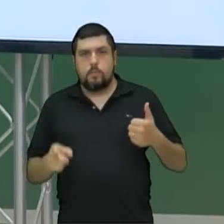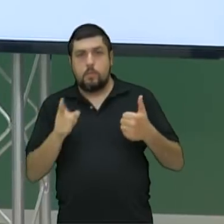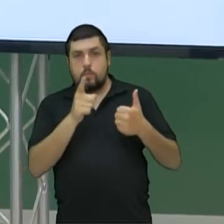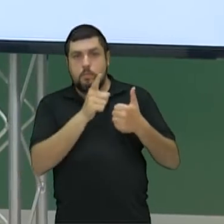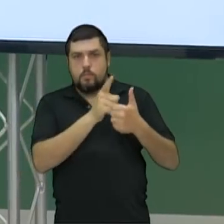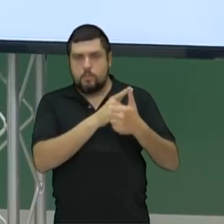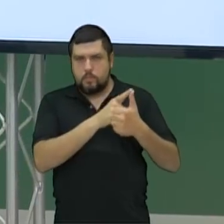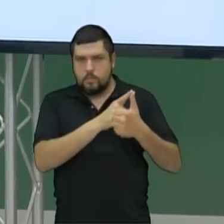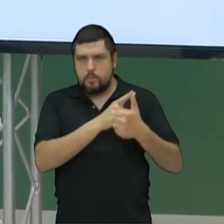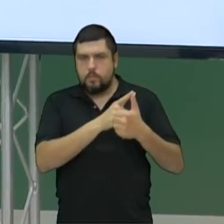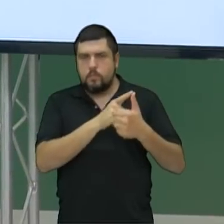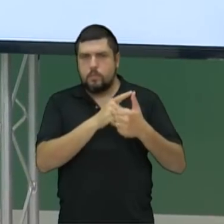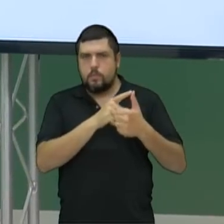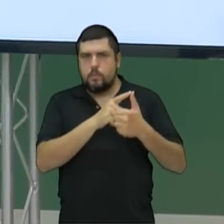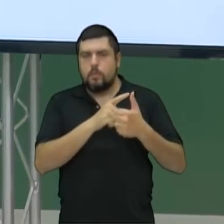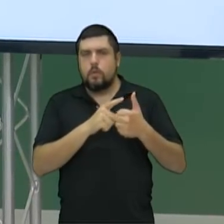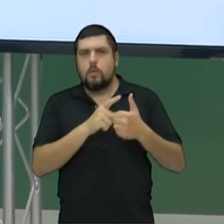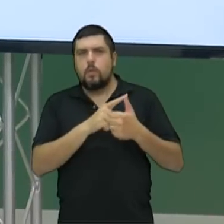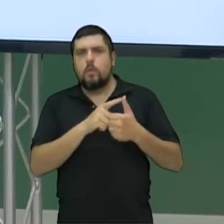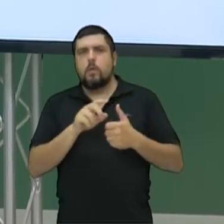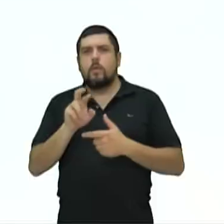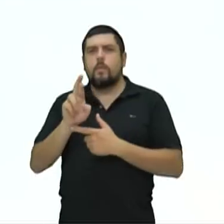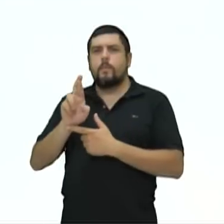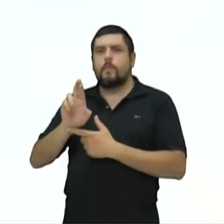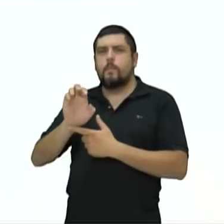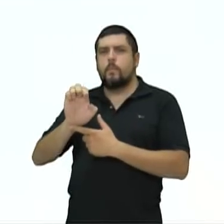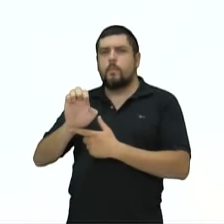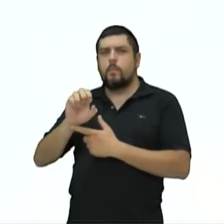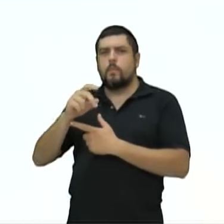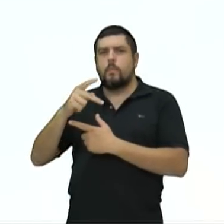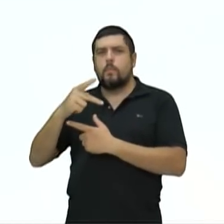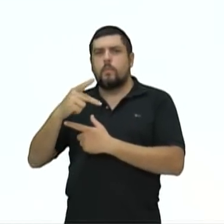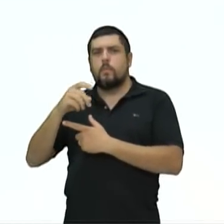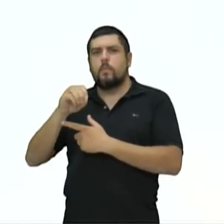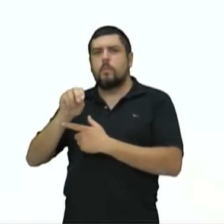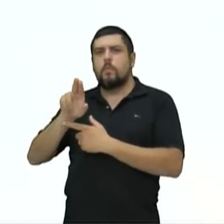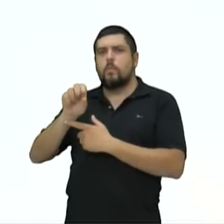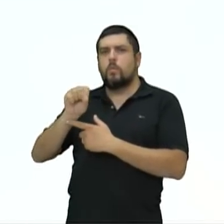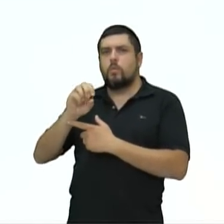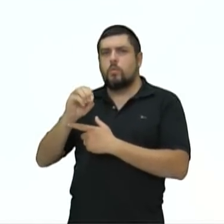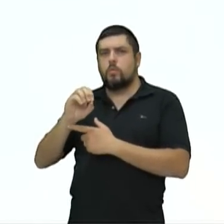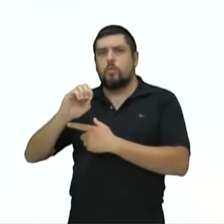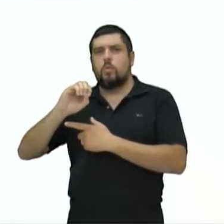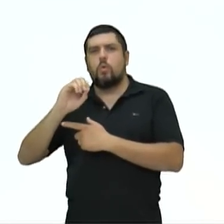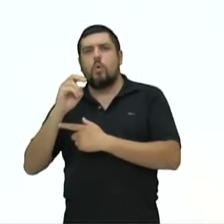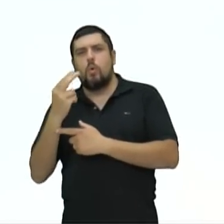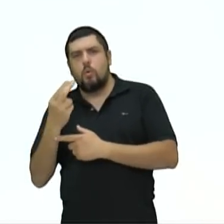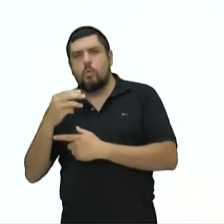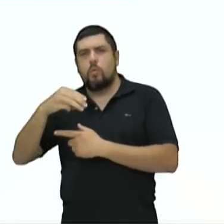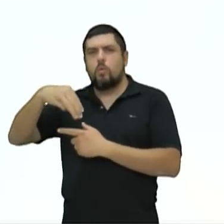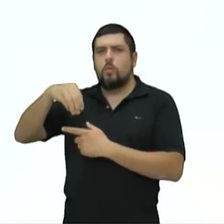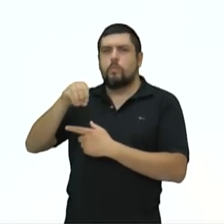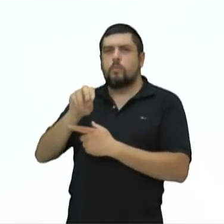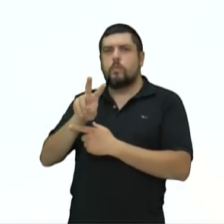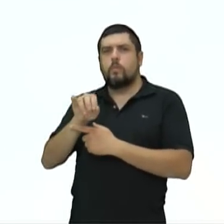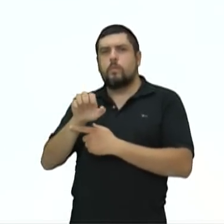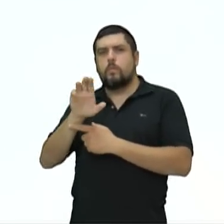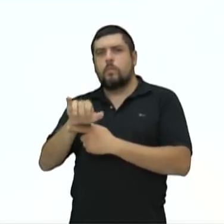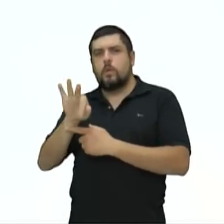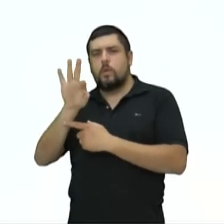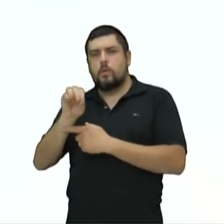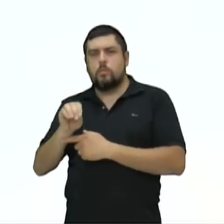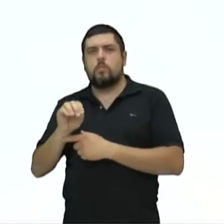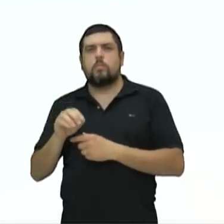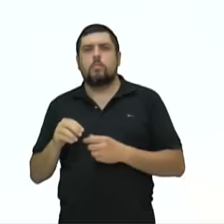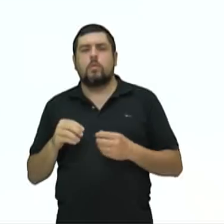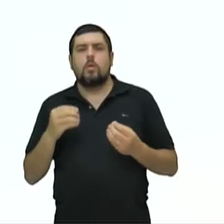né, estado de repouso ou movimento do corpo. A tendência de manutenção do estado é sustentada